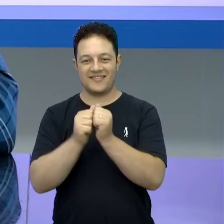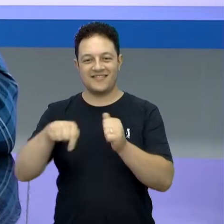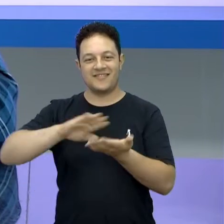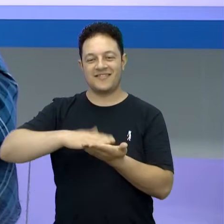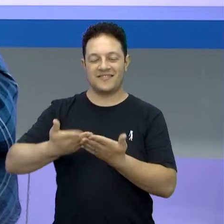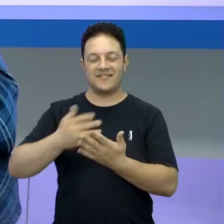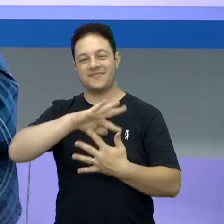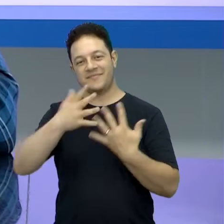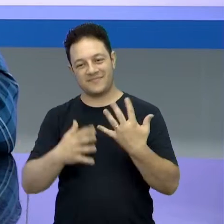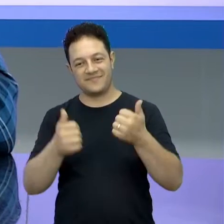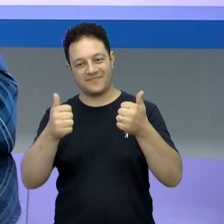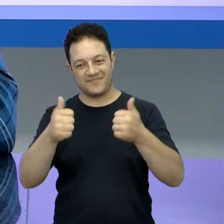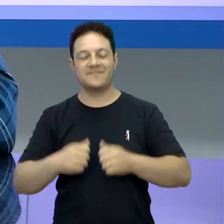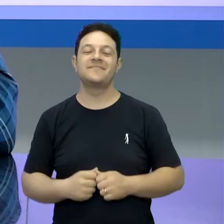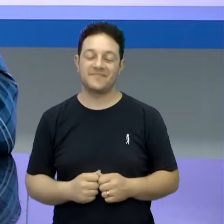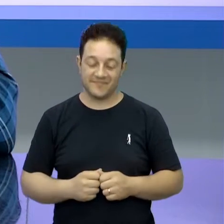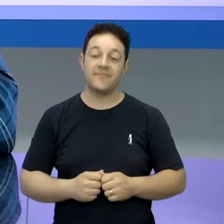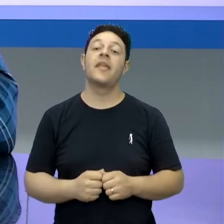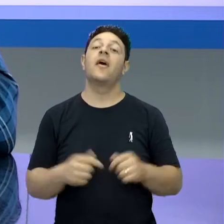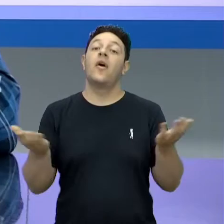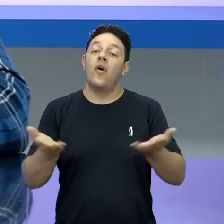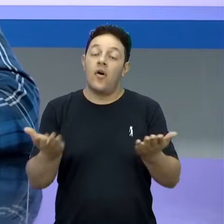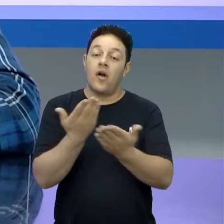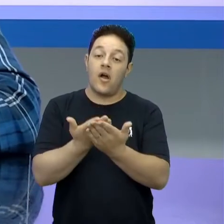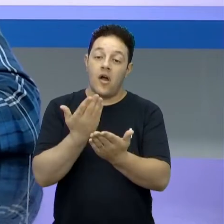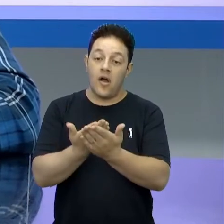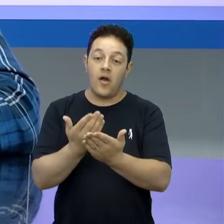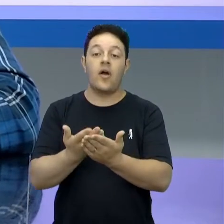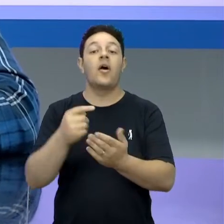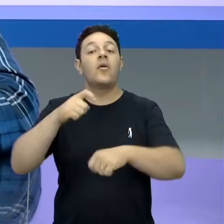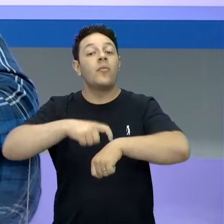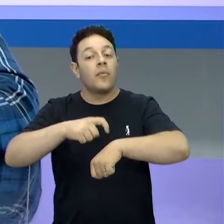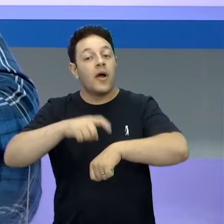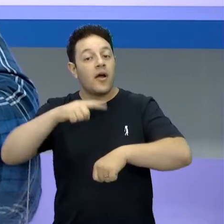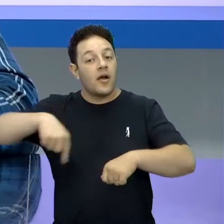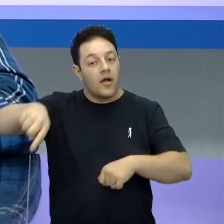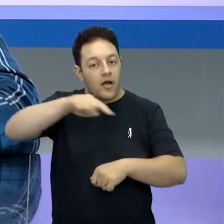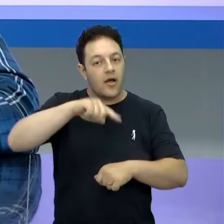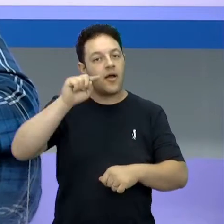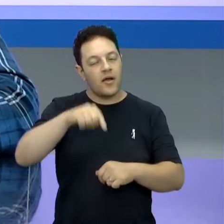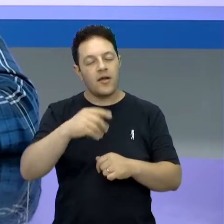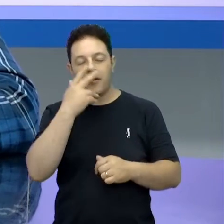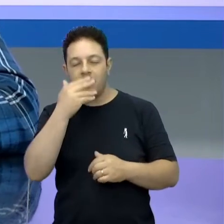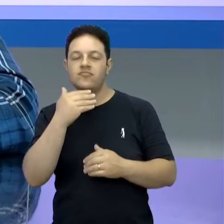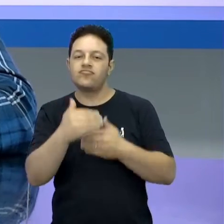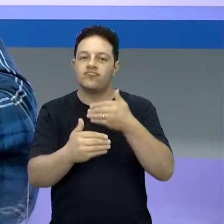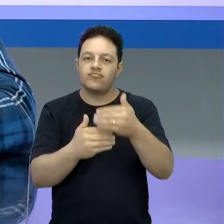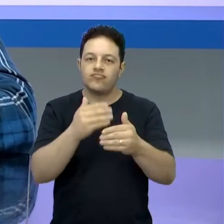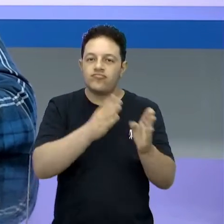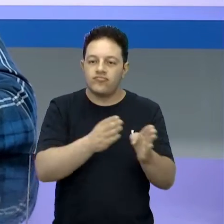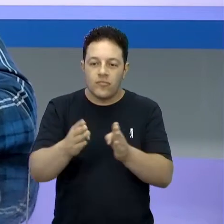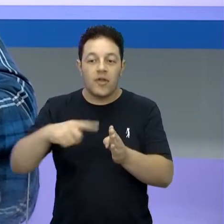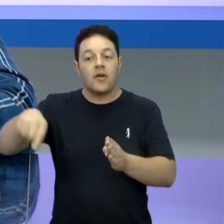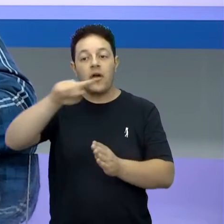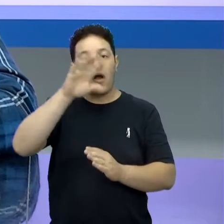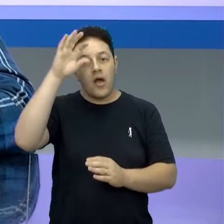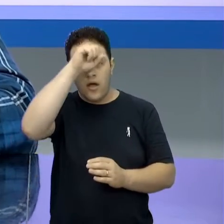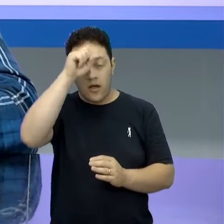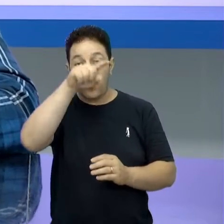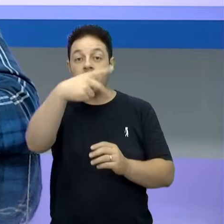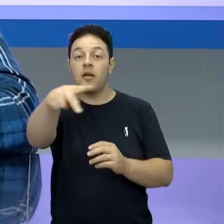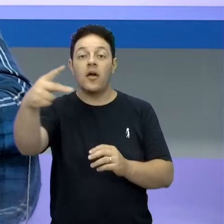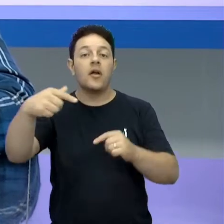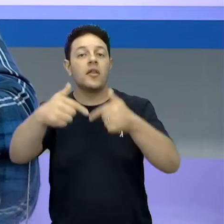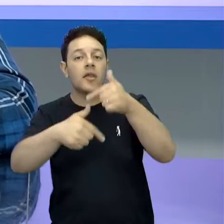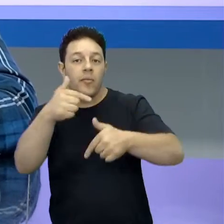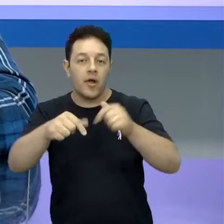ajudando na aula de hoje. E na aula de hoje é o momento aí da nossa sistematização, onde vocês apresentam os trabalhos